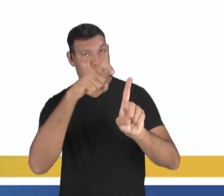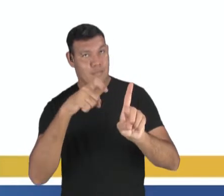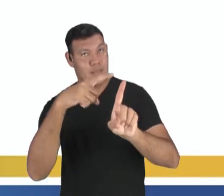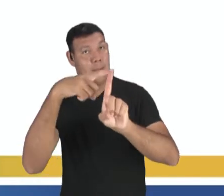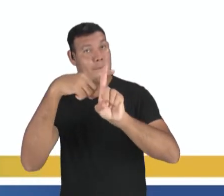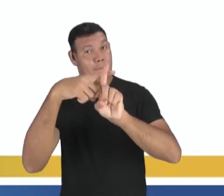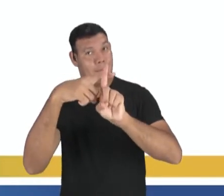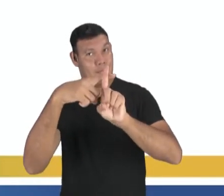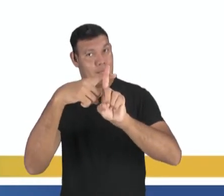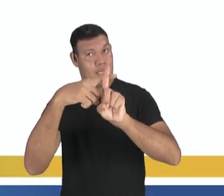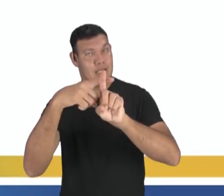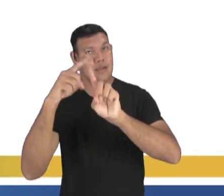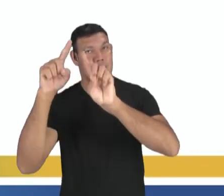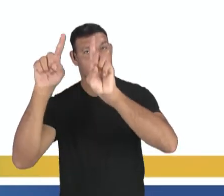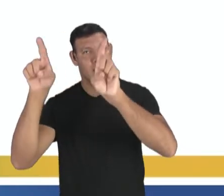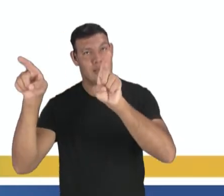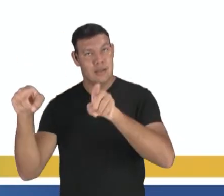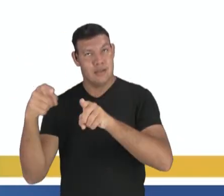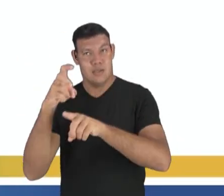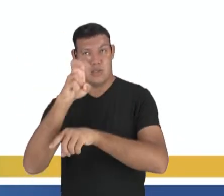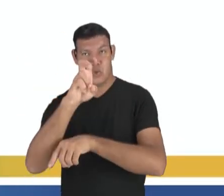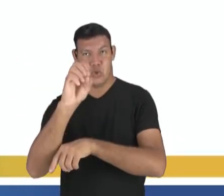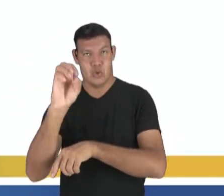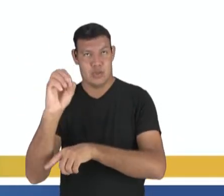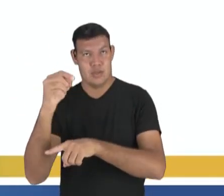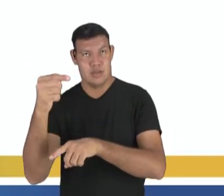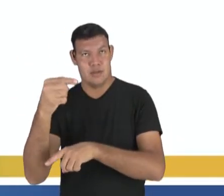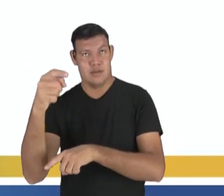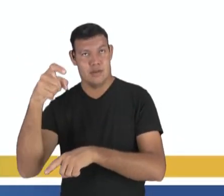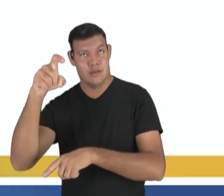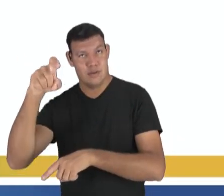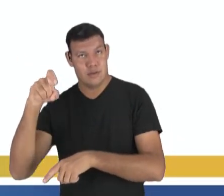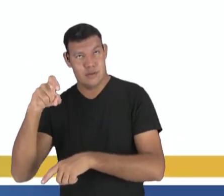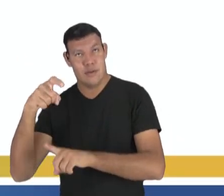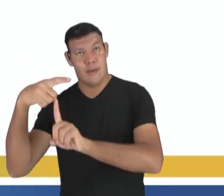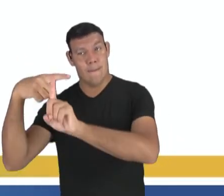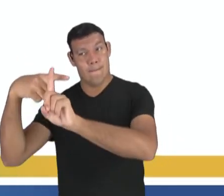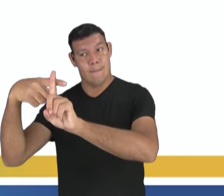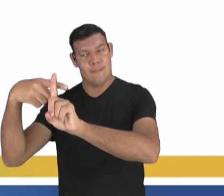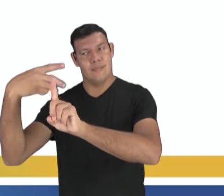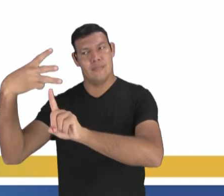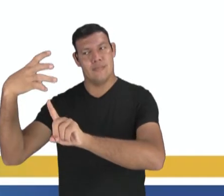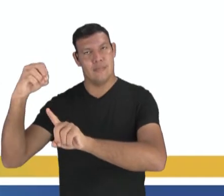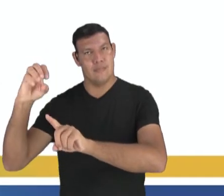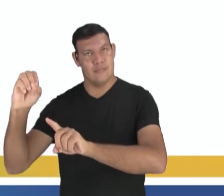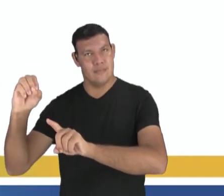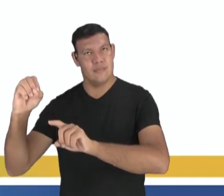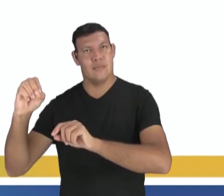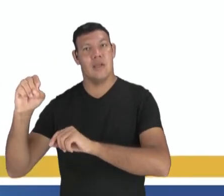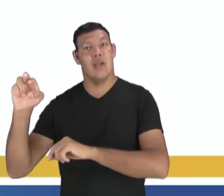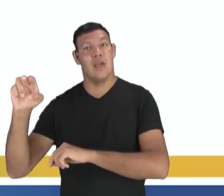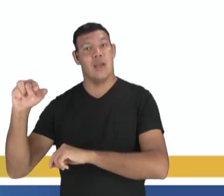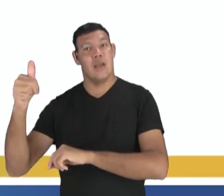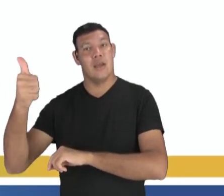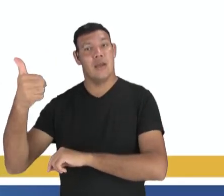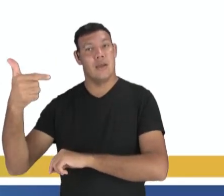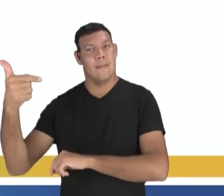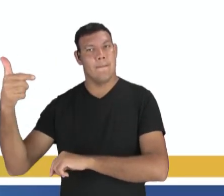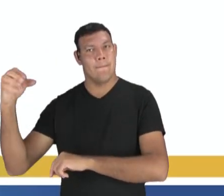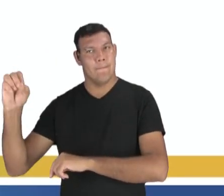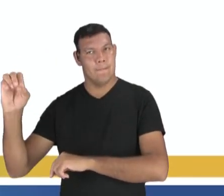x e mais 500 - x + 300